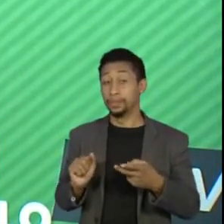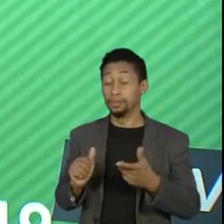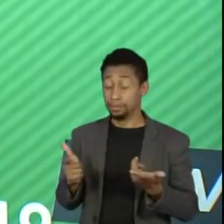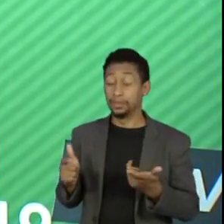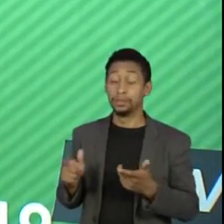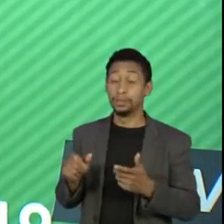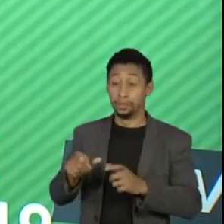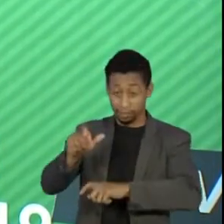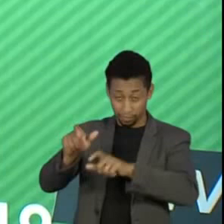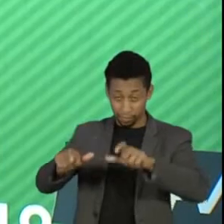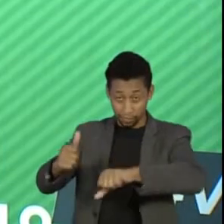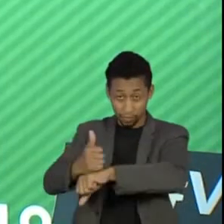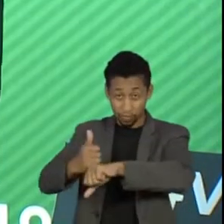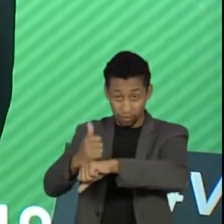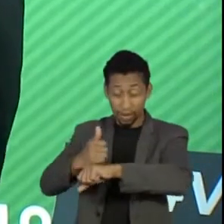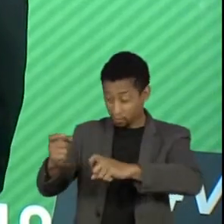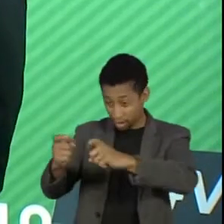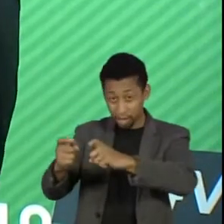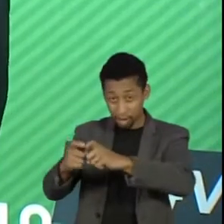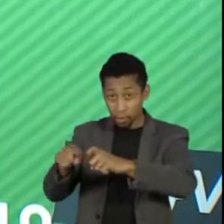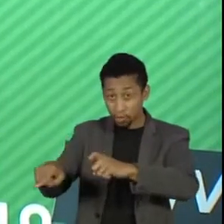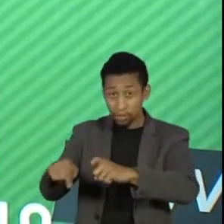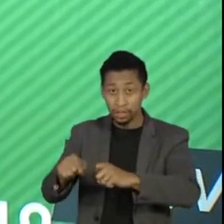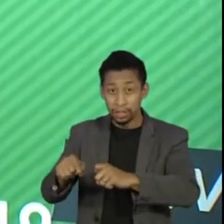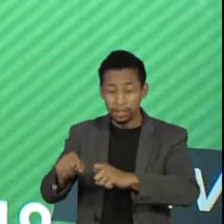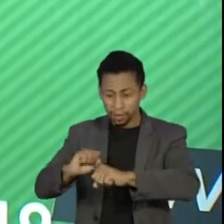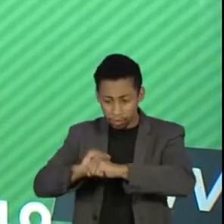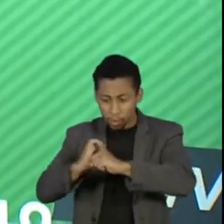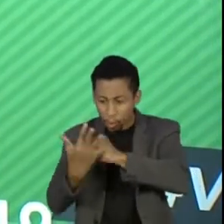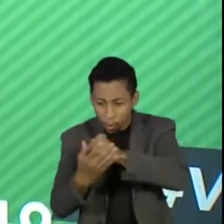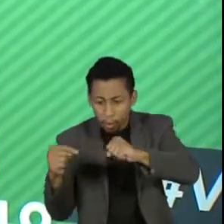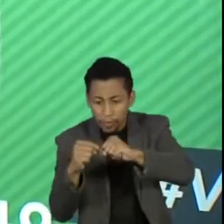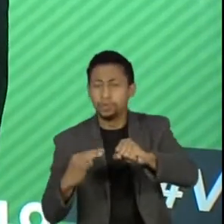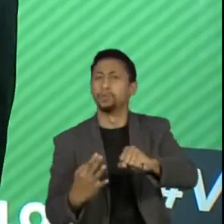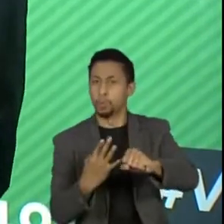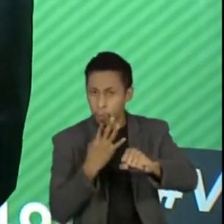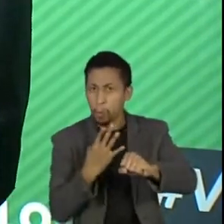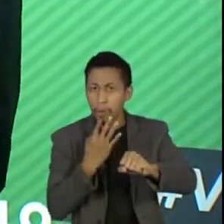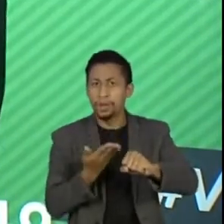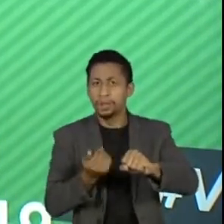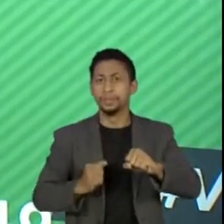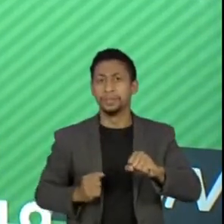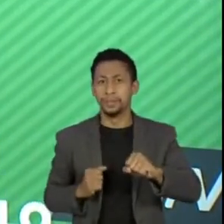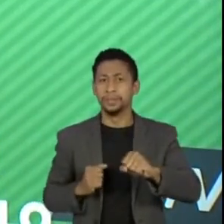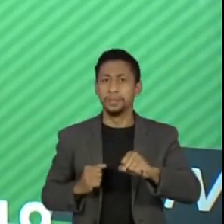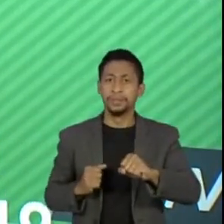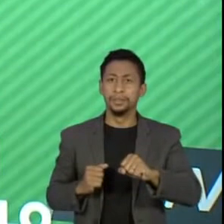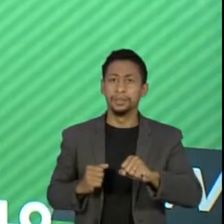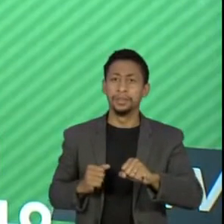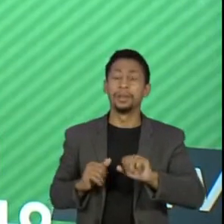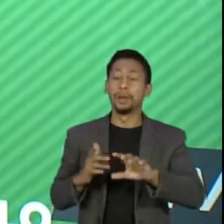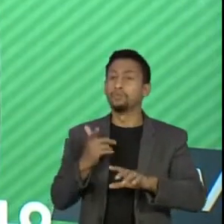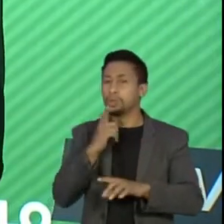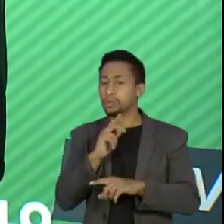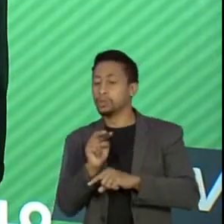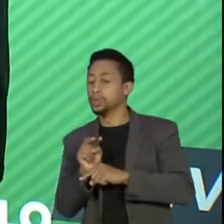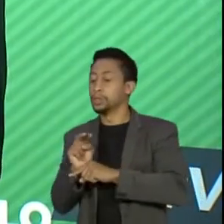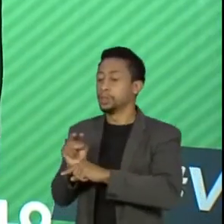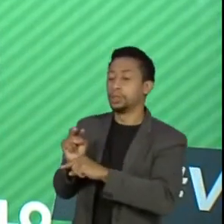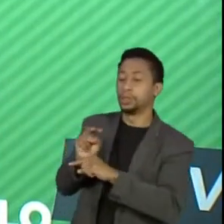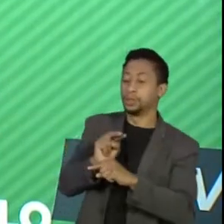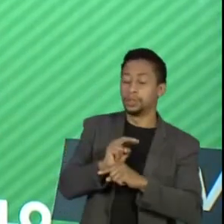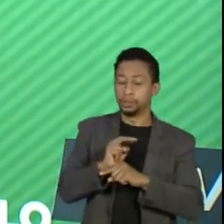Covid. Então, eles criam para si próprios um sistema de vigilância, de